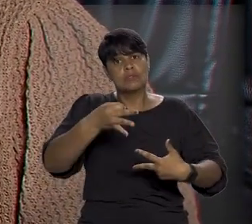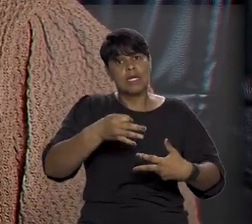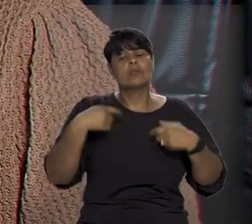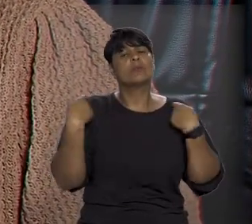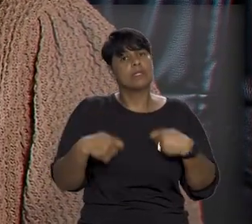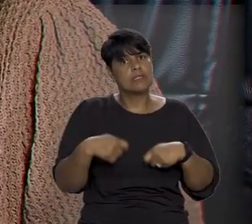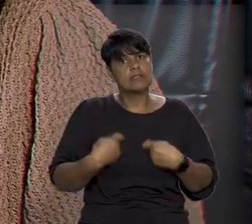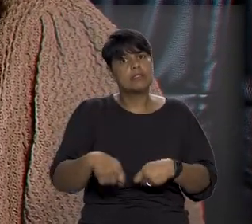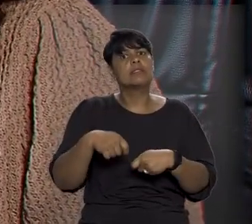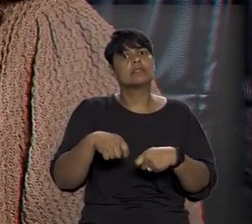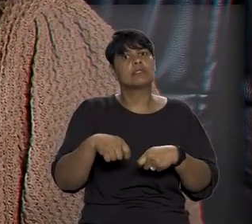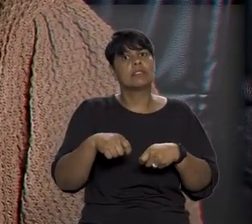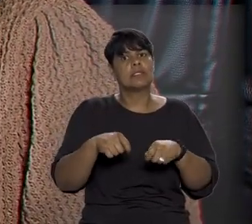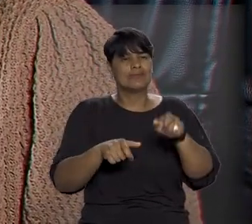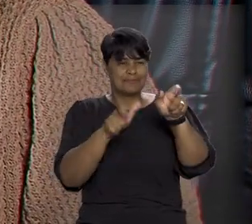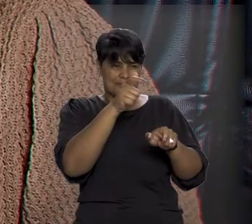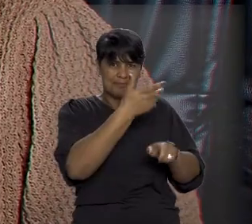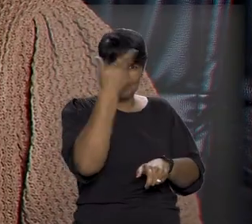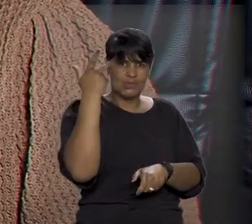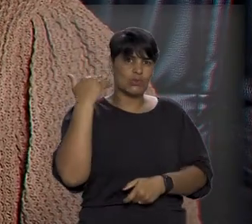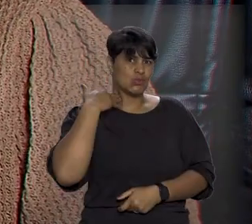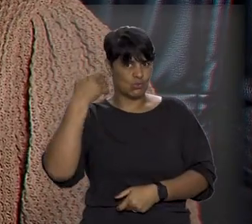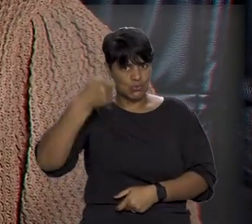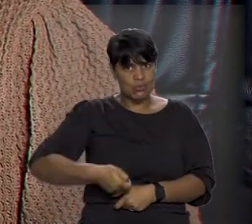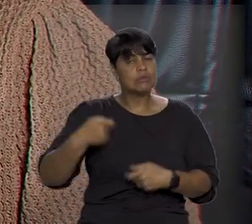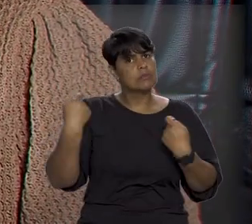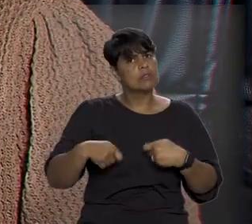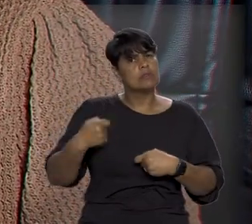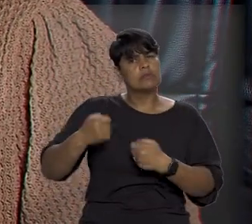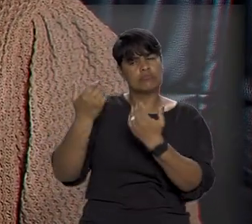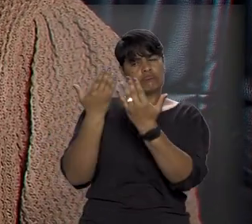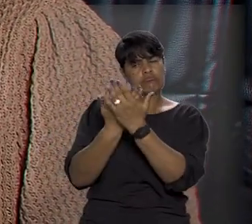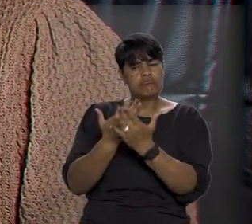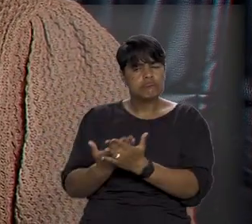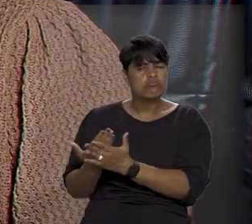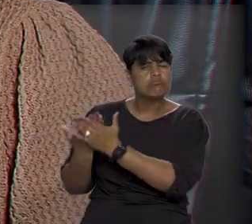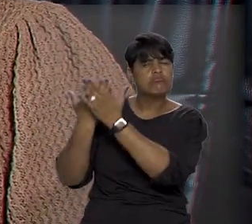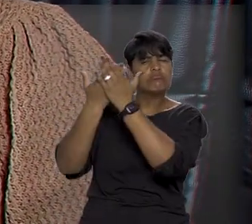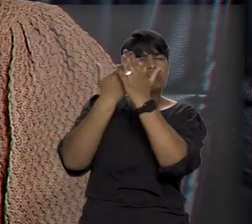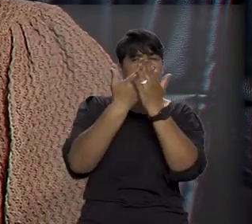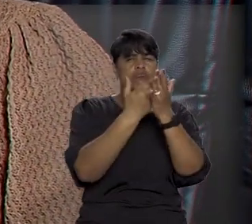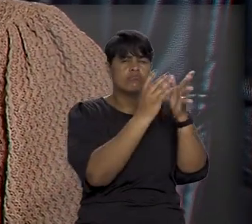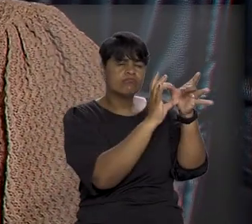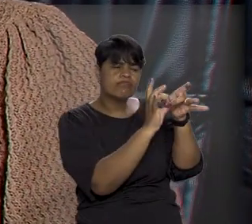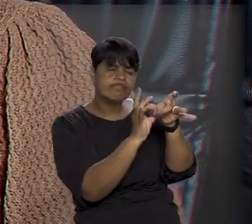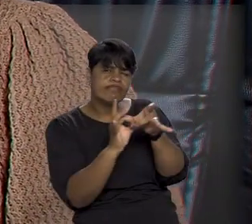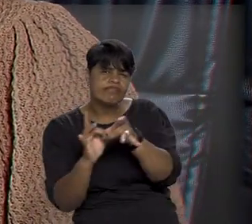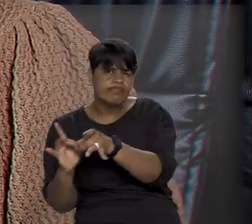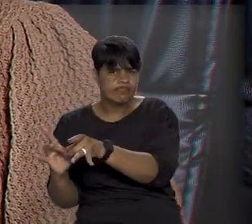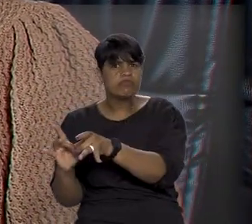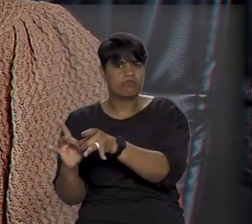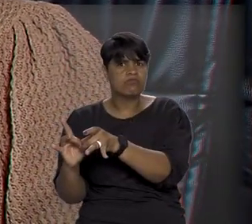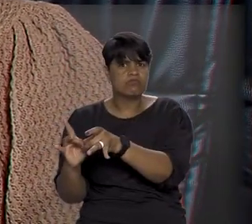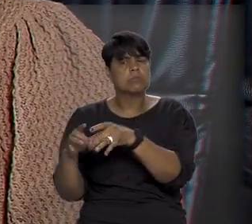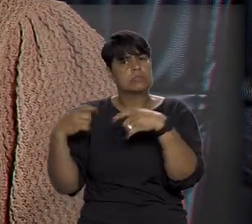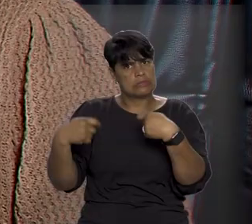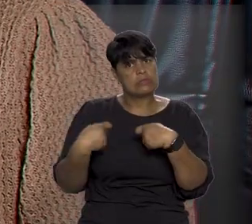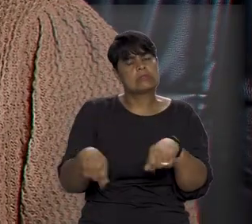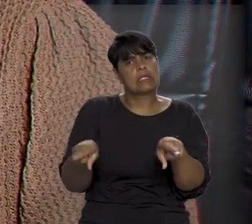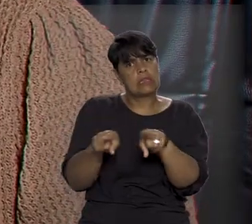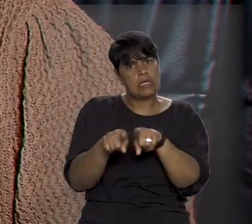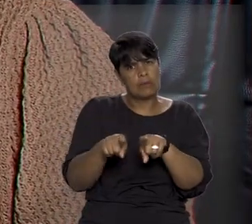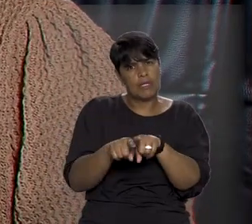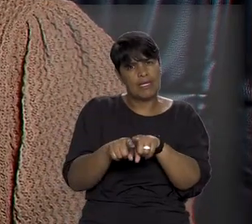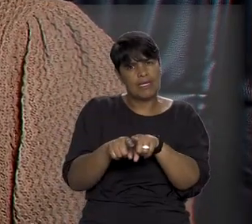aí em especial os julgadores é avaliem também esse contexto E durante o processo inclusive